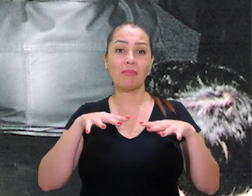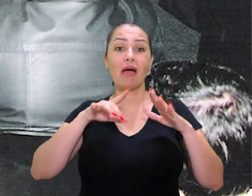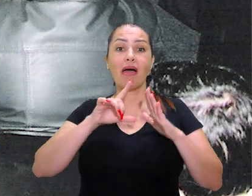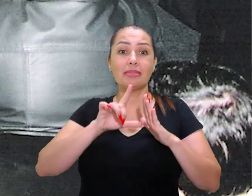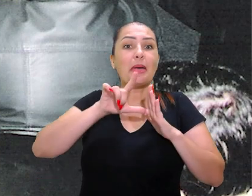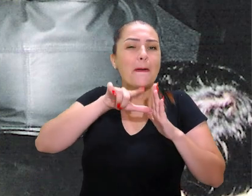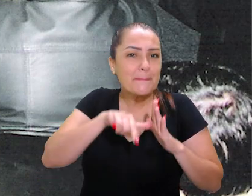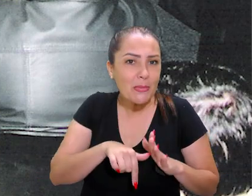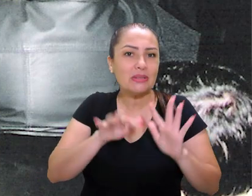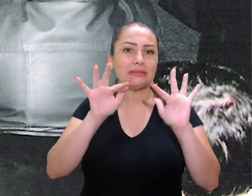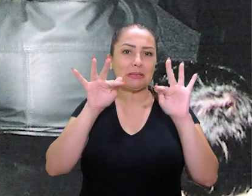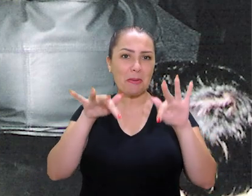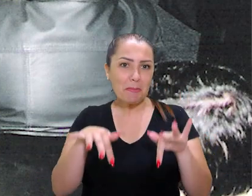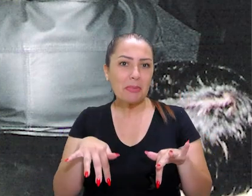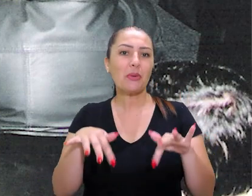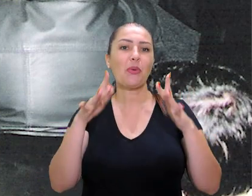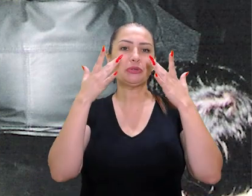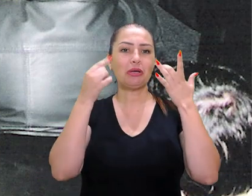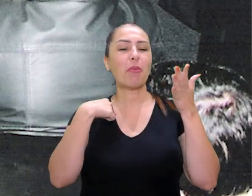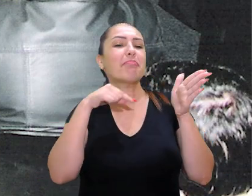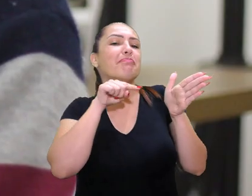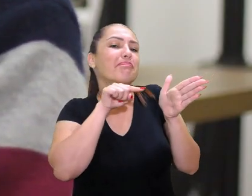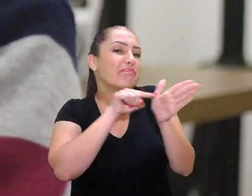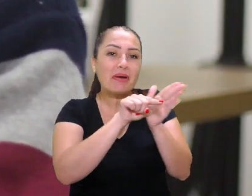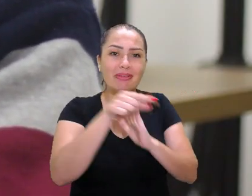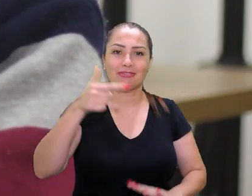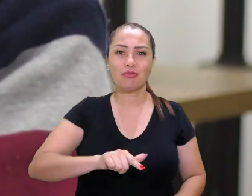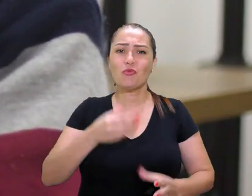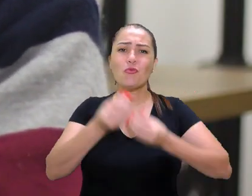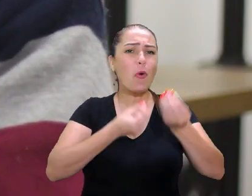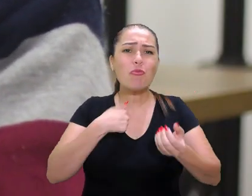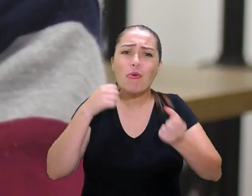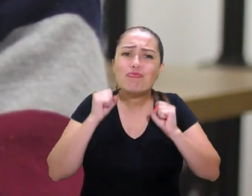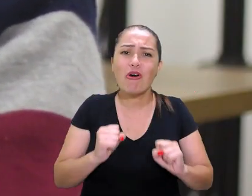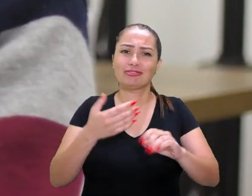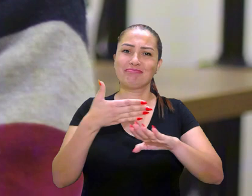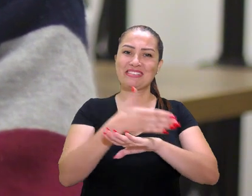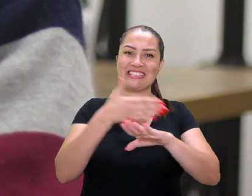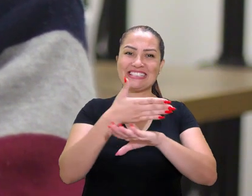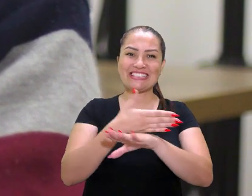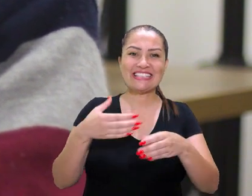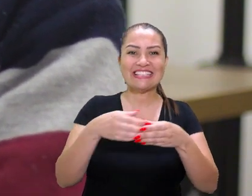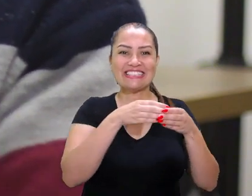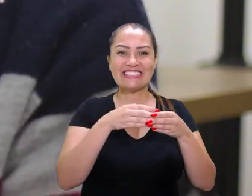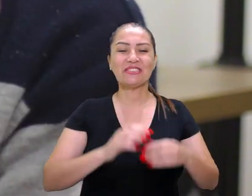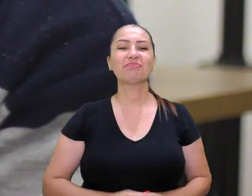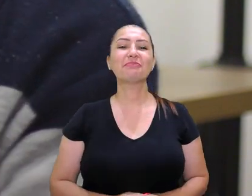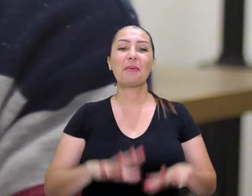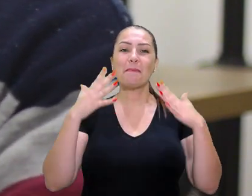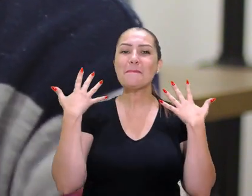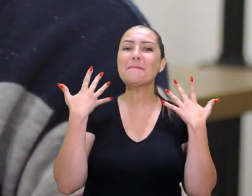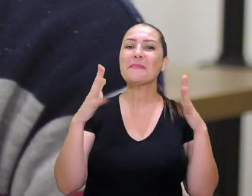terminou, aí eu fiz a abordagem. Como é que eu posso participar do grupo? Não foi nem parabéns, não foi